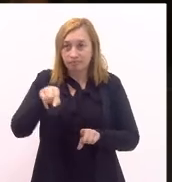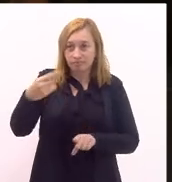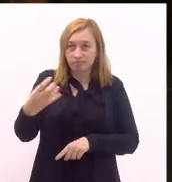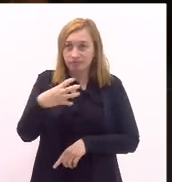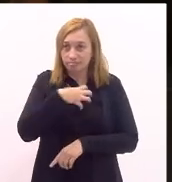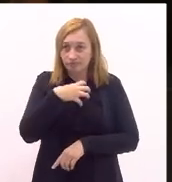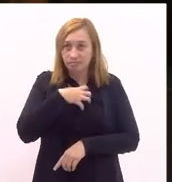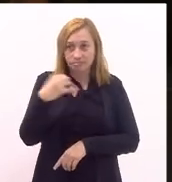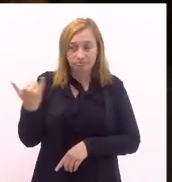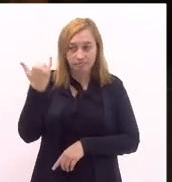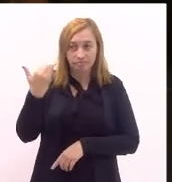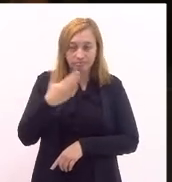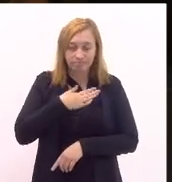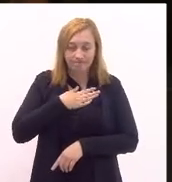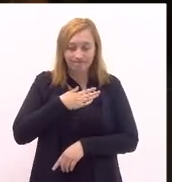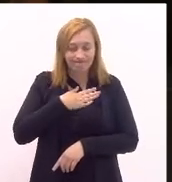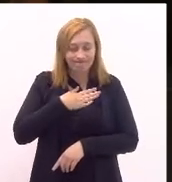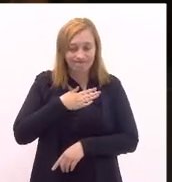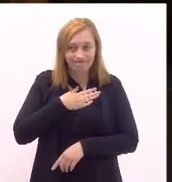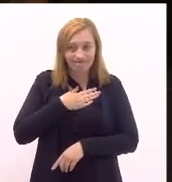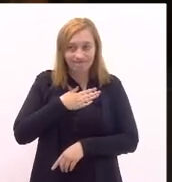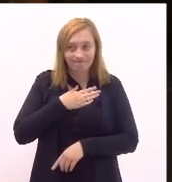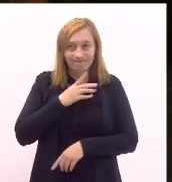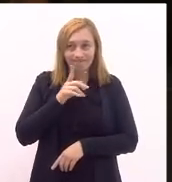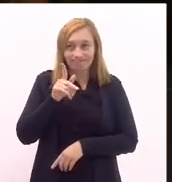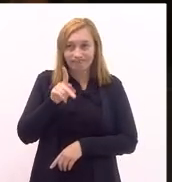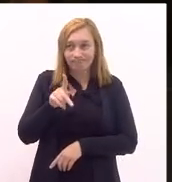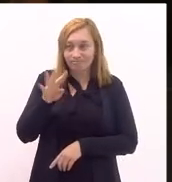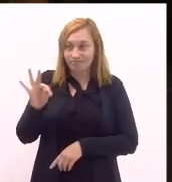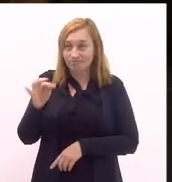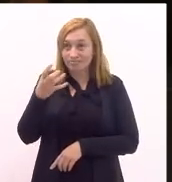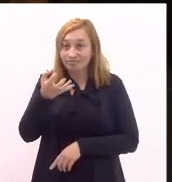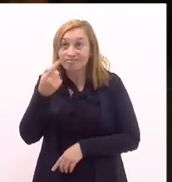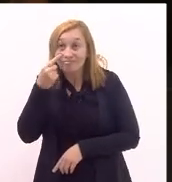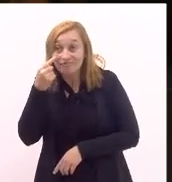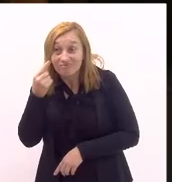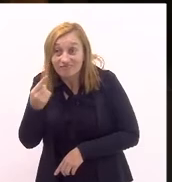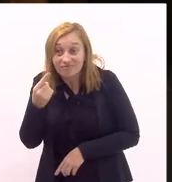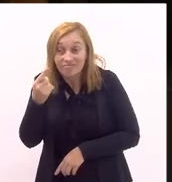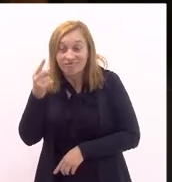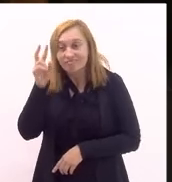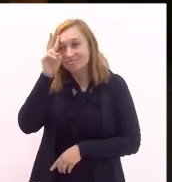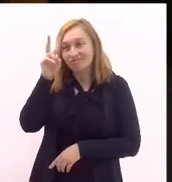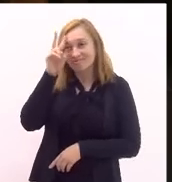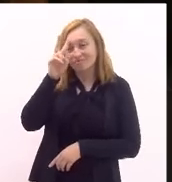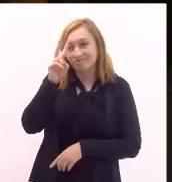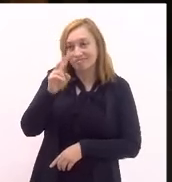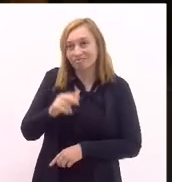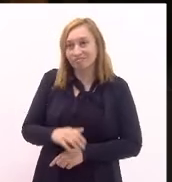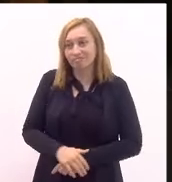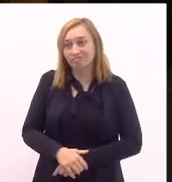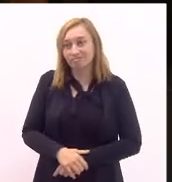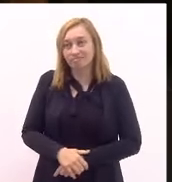outro sentido muito importante para mim que é o PT que eu quero ver eu quero lembrar